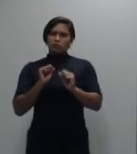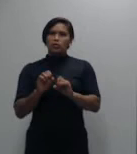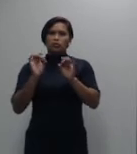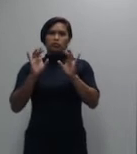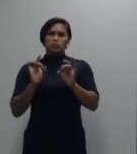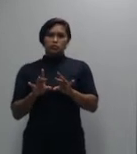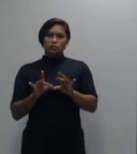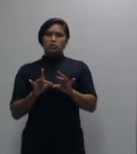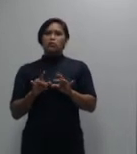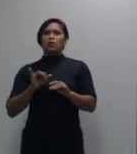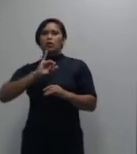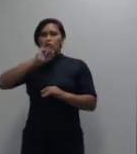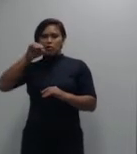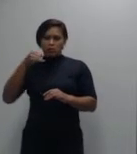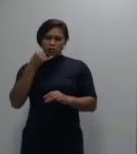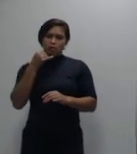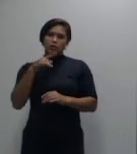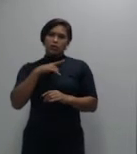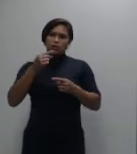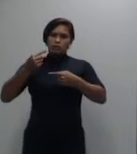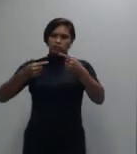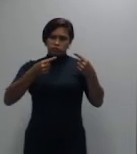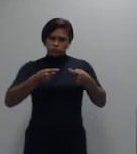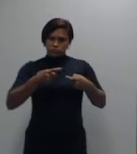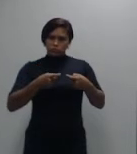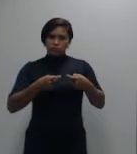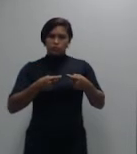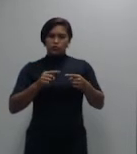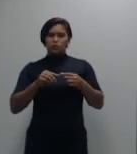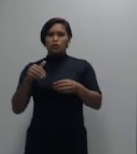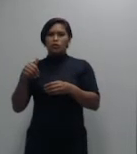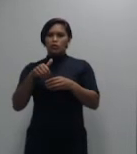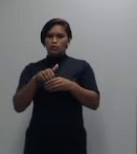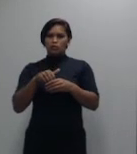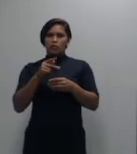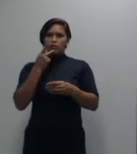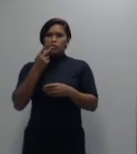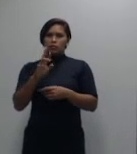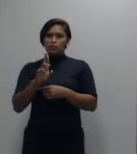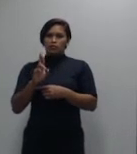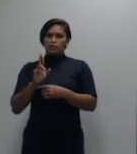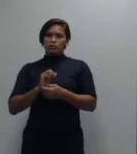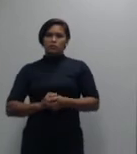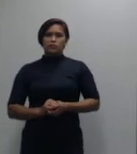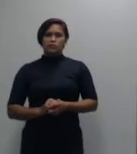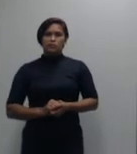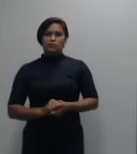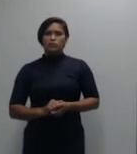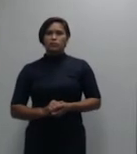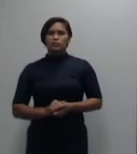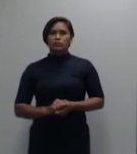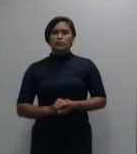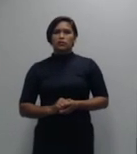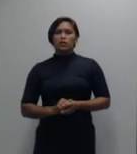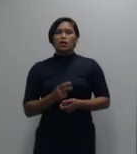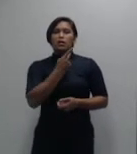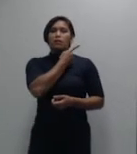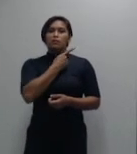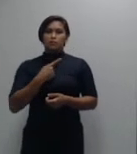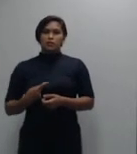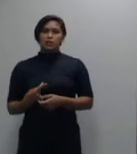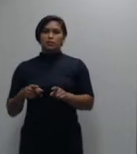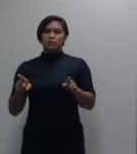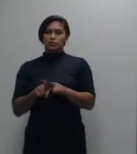não oportunamente discutidas não é não bota eu posso falar com você lê a presença dos referência aos